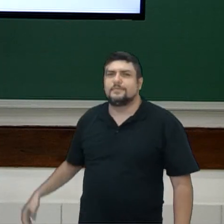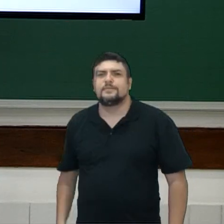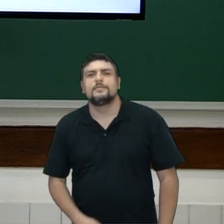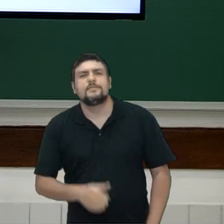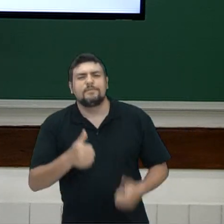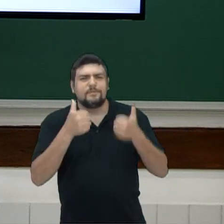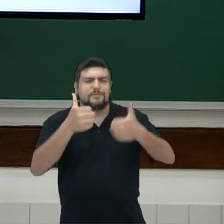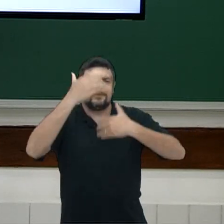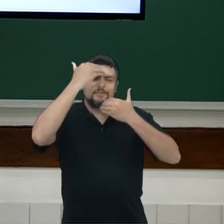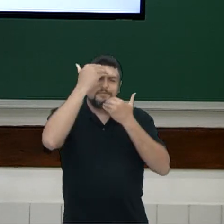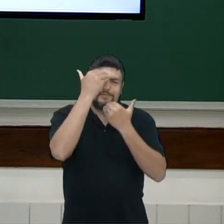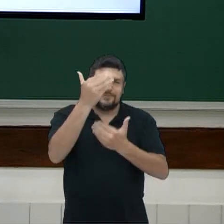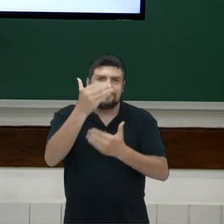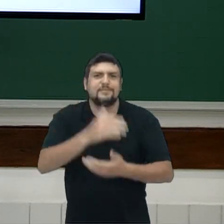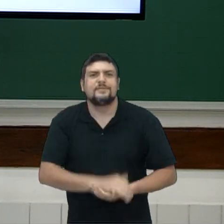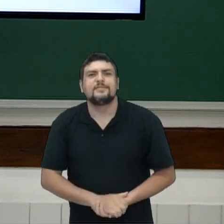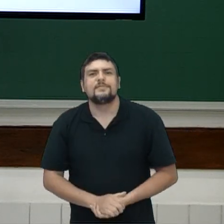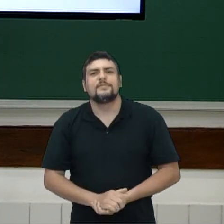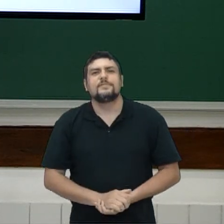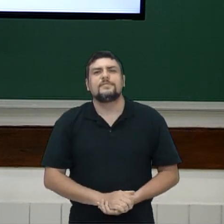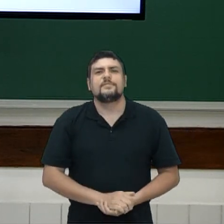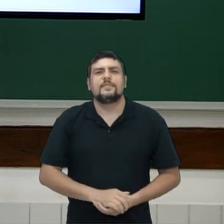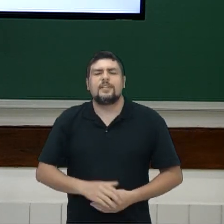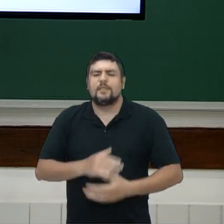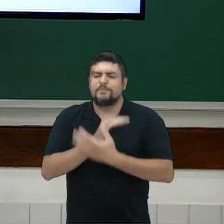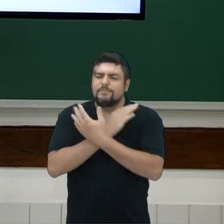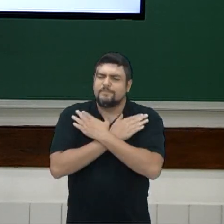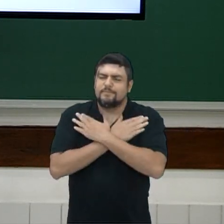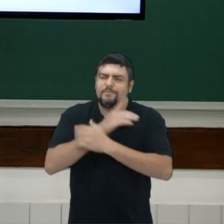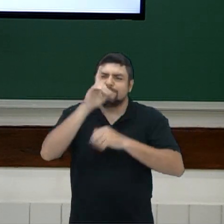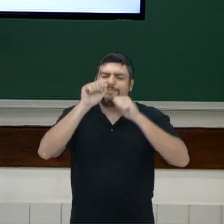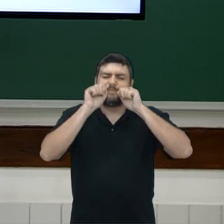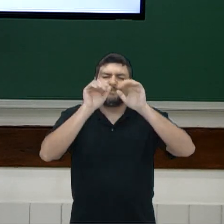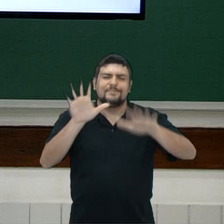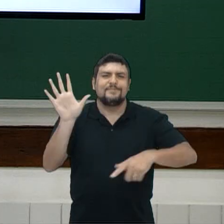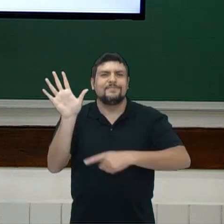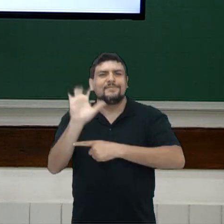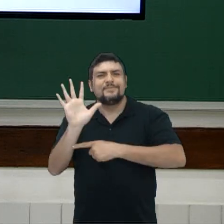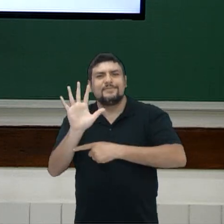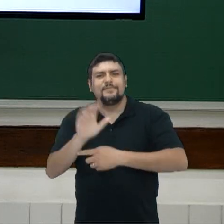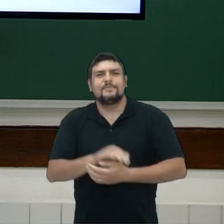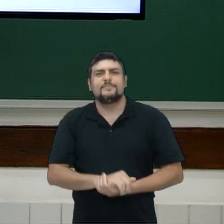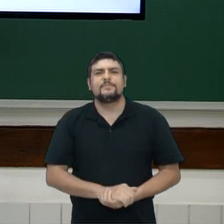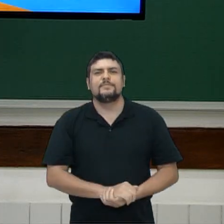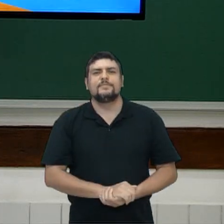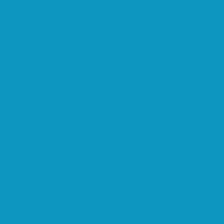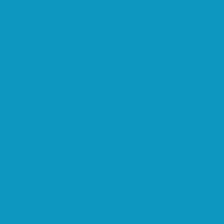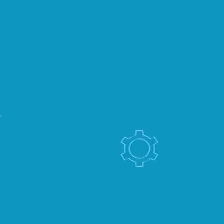Valeu, garoto! Um abraço, galera. Fiquem com Deus. Até a próxima. Tchau, pessoal!